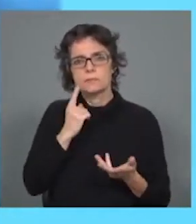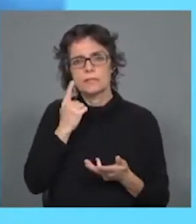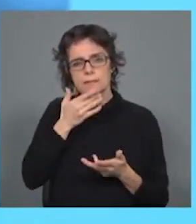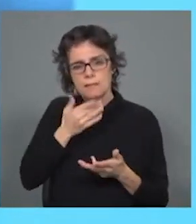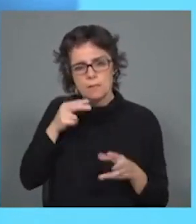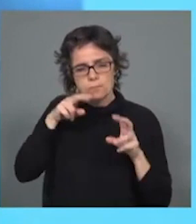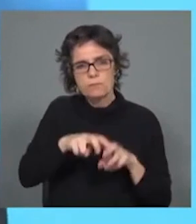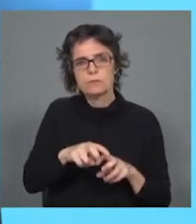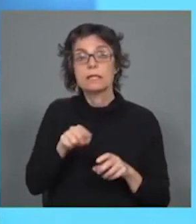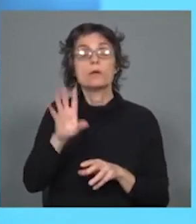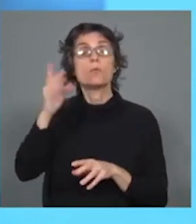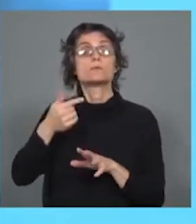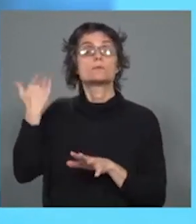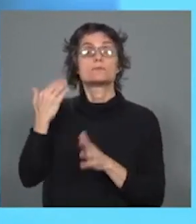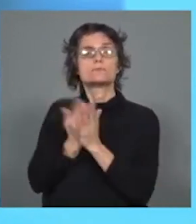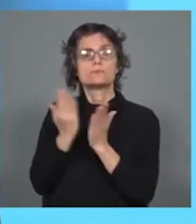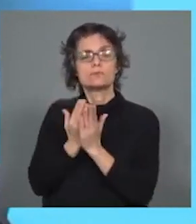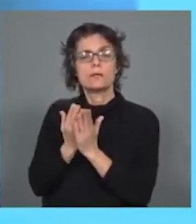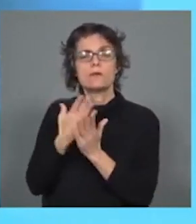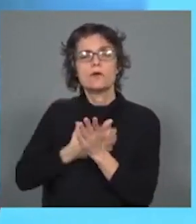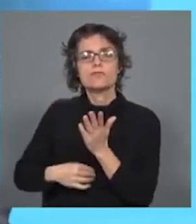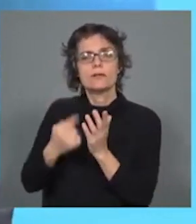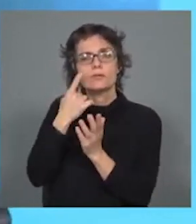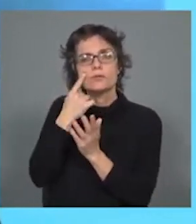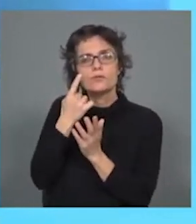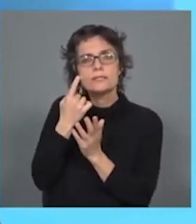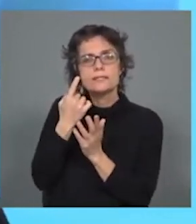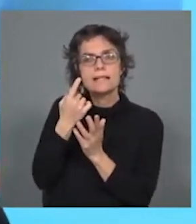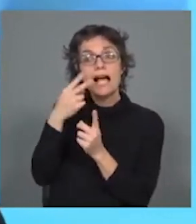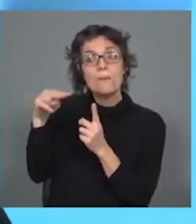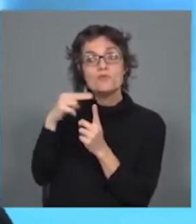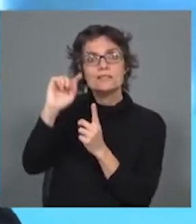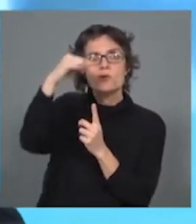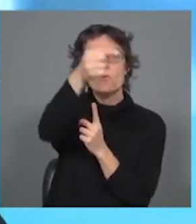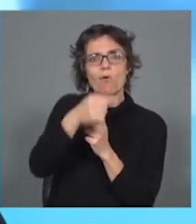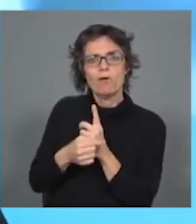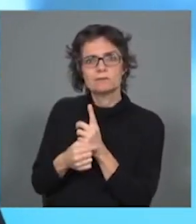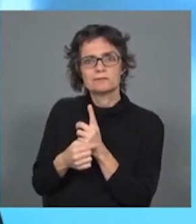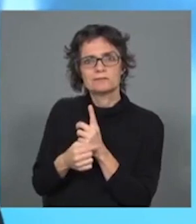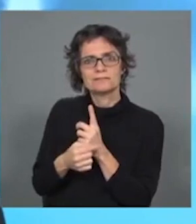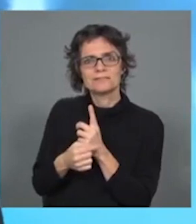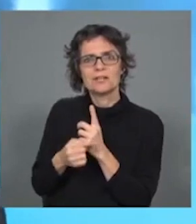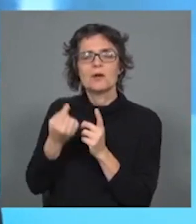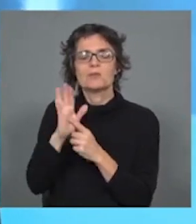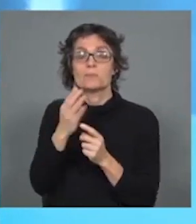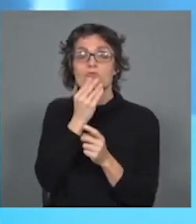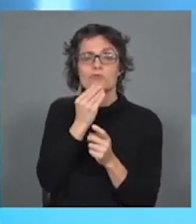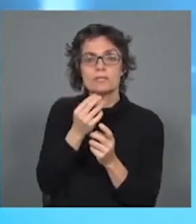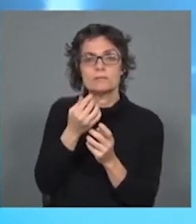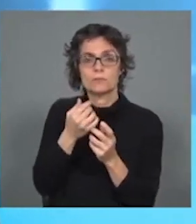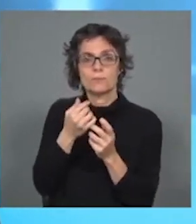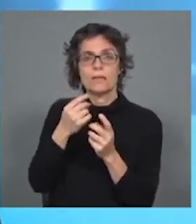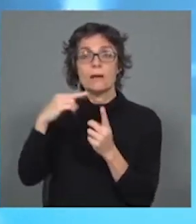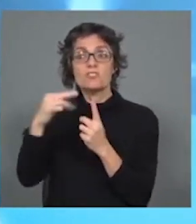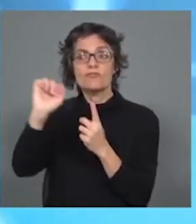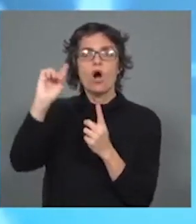também, sempre que possível, como é que o judaísmo interpretava os textos que eu estava a estudar. E eu fiz sempre